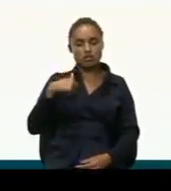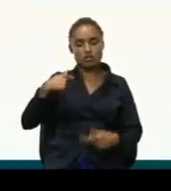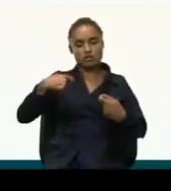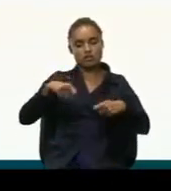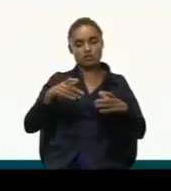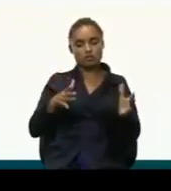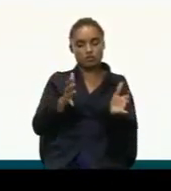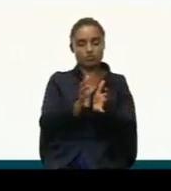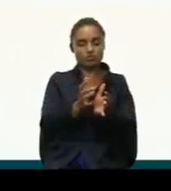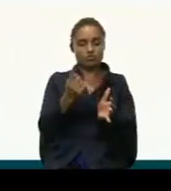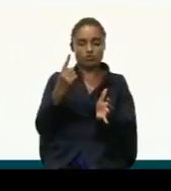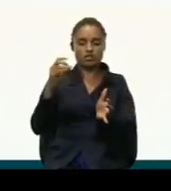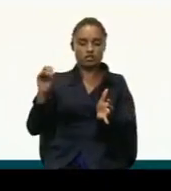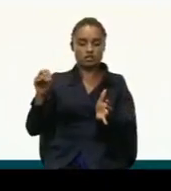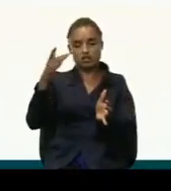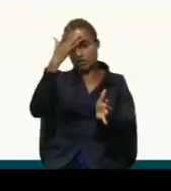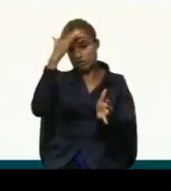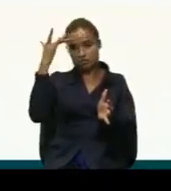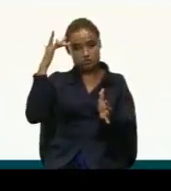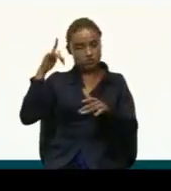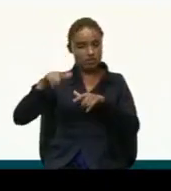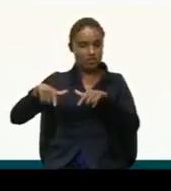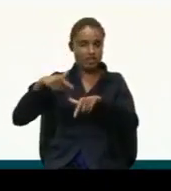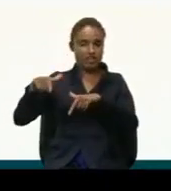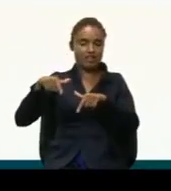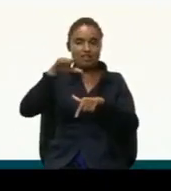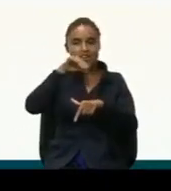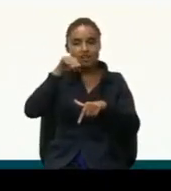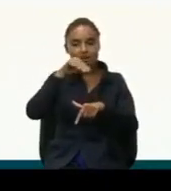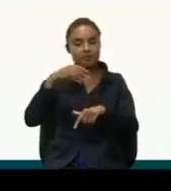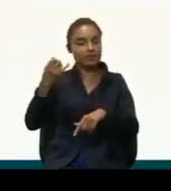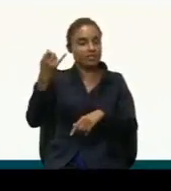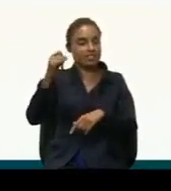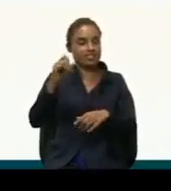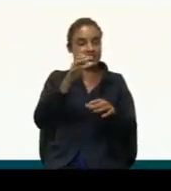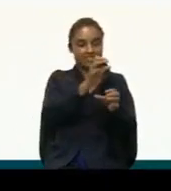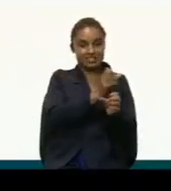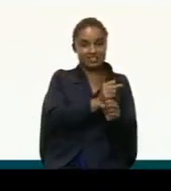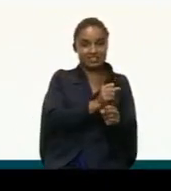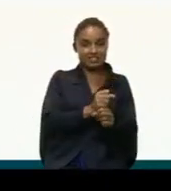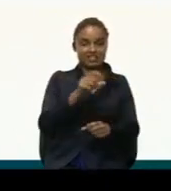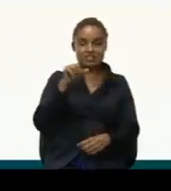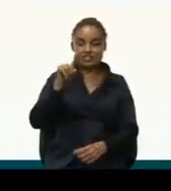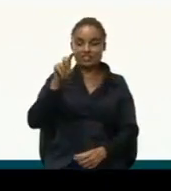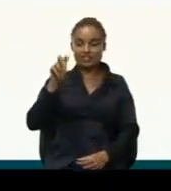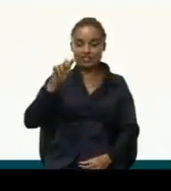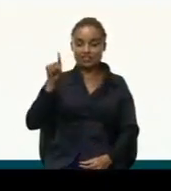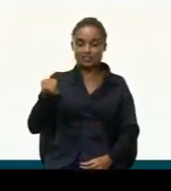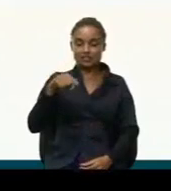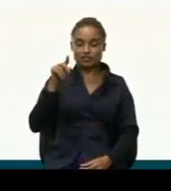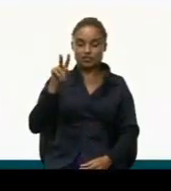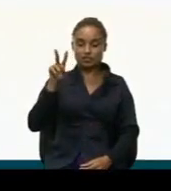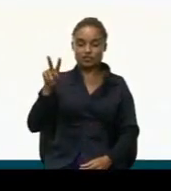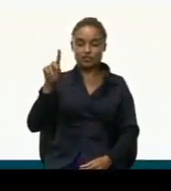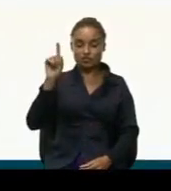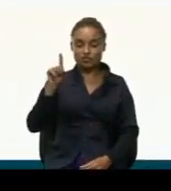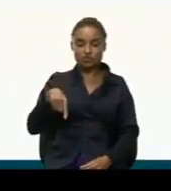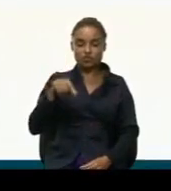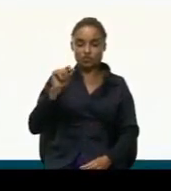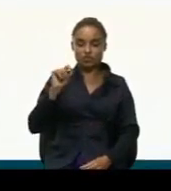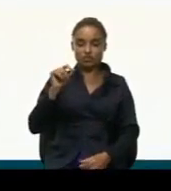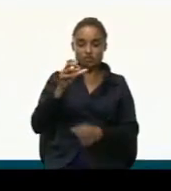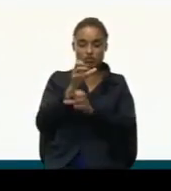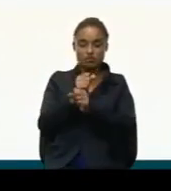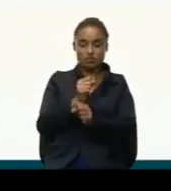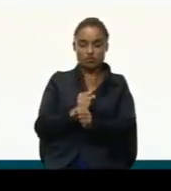10 trabalhadores eu preciso de um chuveiro. Agora, se minha conta deu 15,2, a minha divisão, a equação que eu fiz para calcular